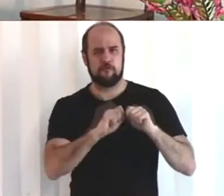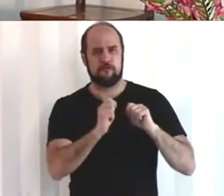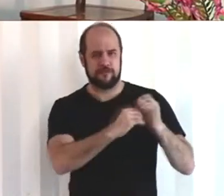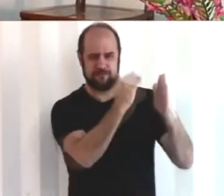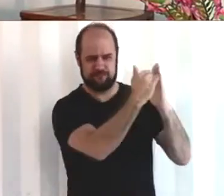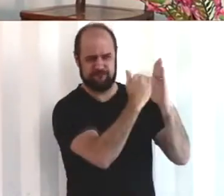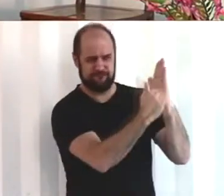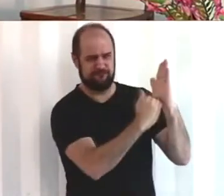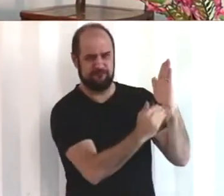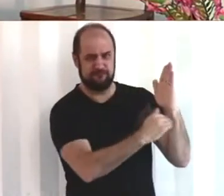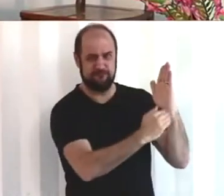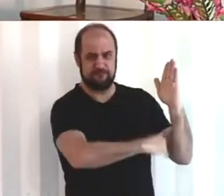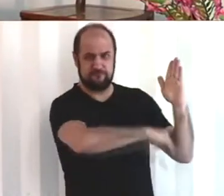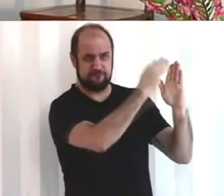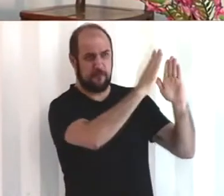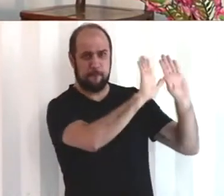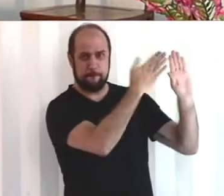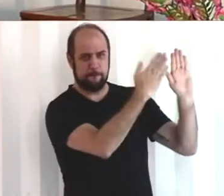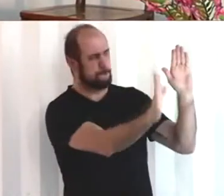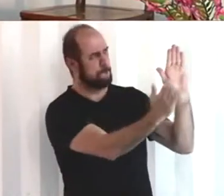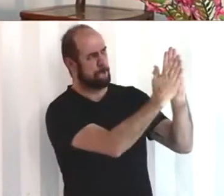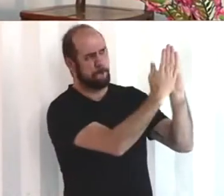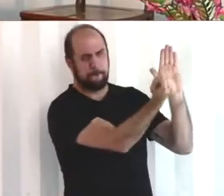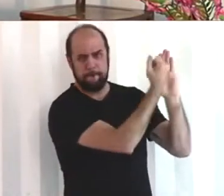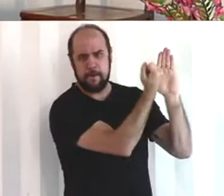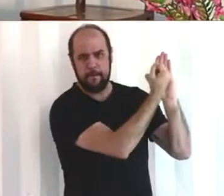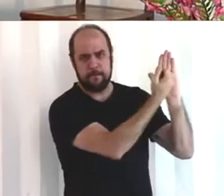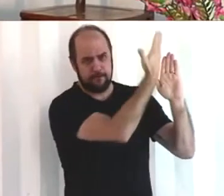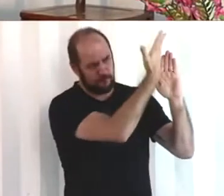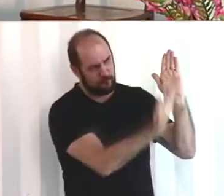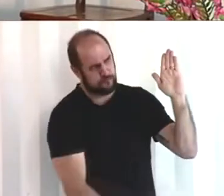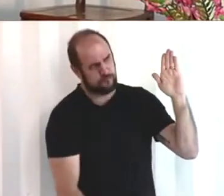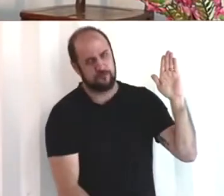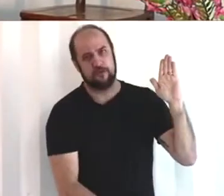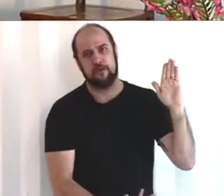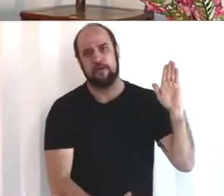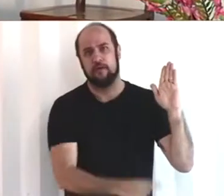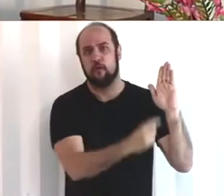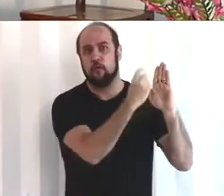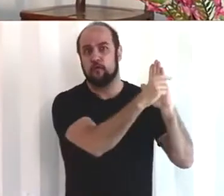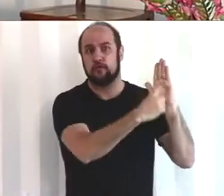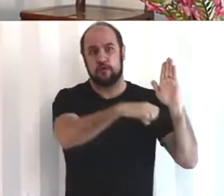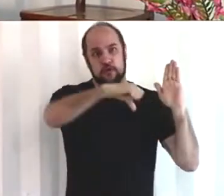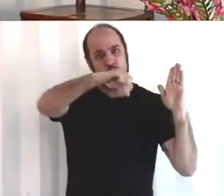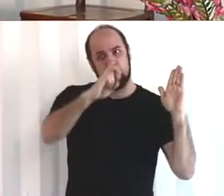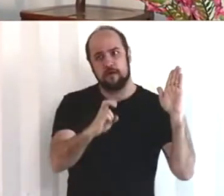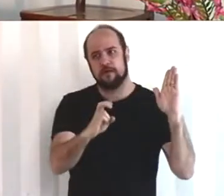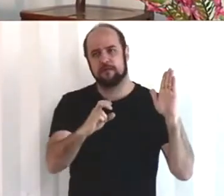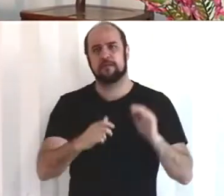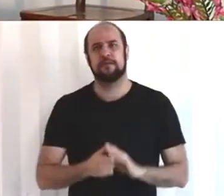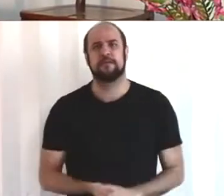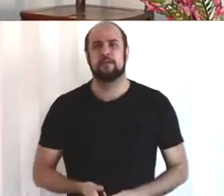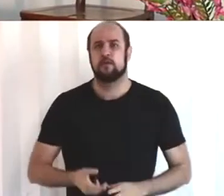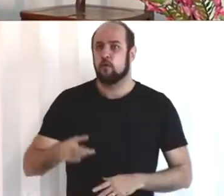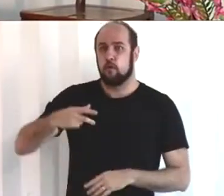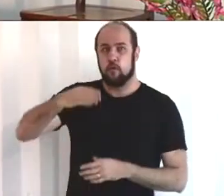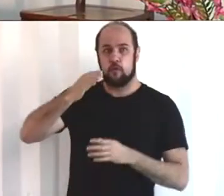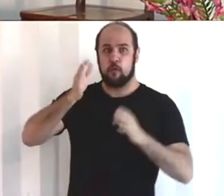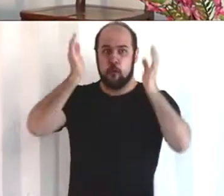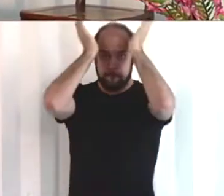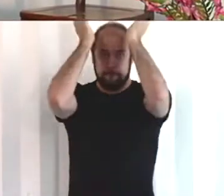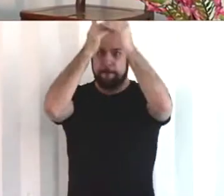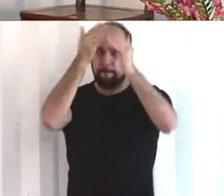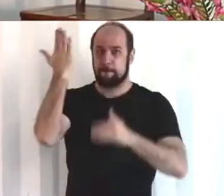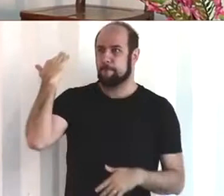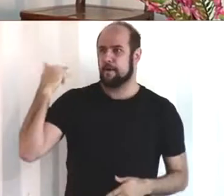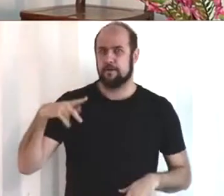sabemos que o que está por detrás ali é a questão das indulgências. E o objetivo do Papa da época, ao cobrar as indulgências, era conseguir